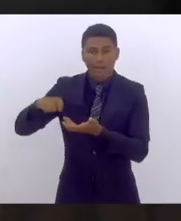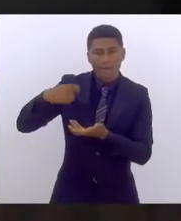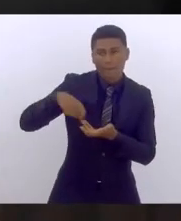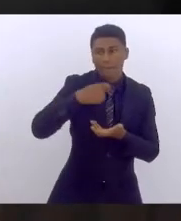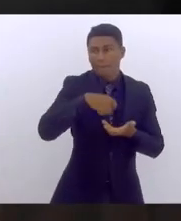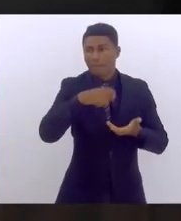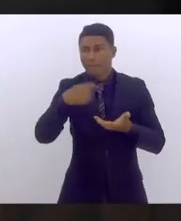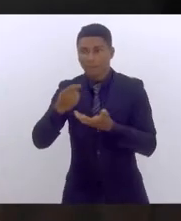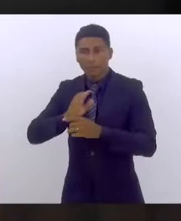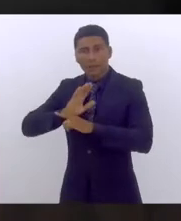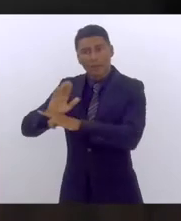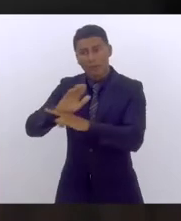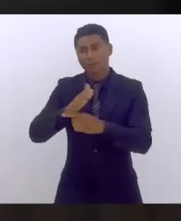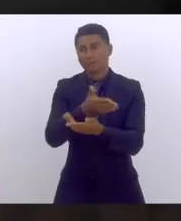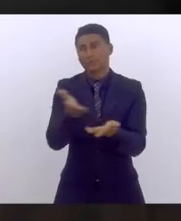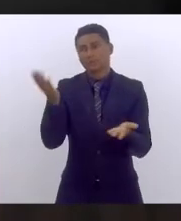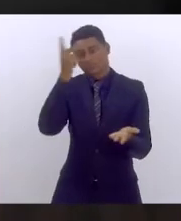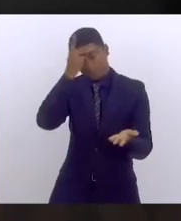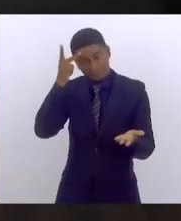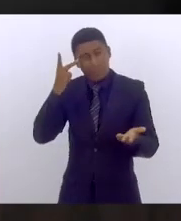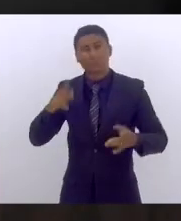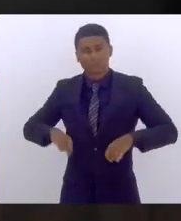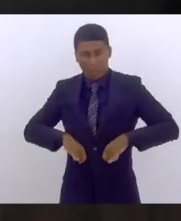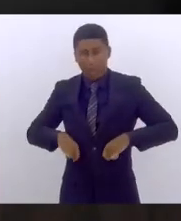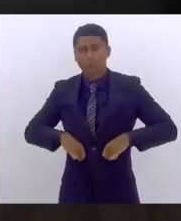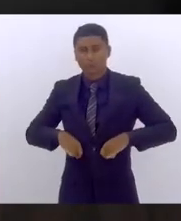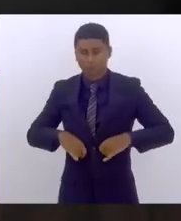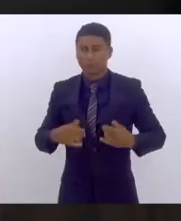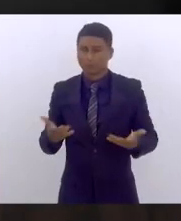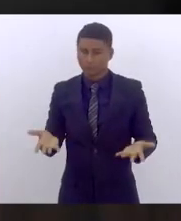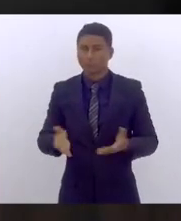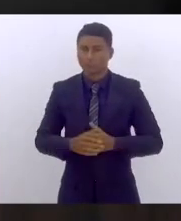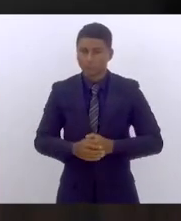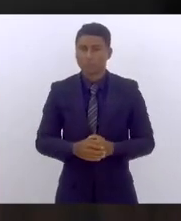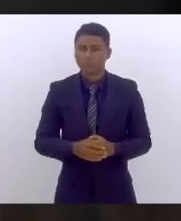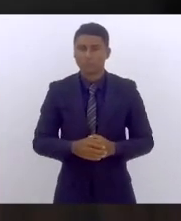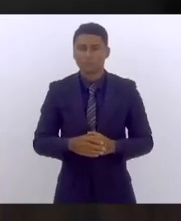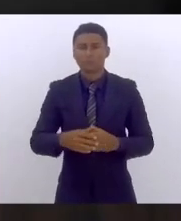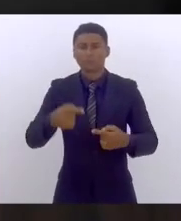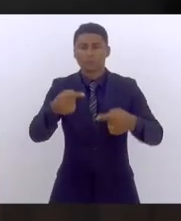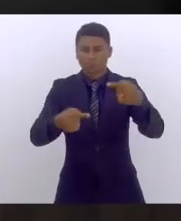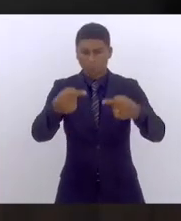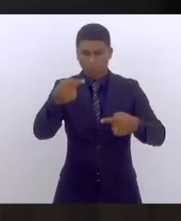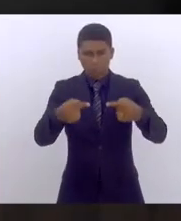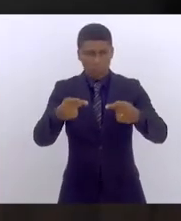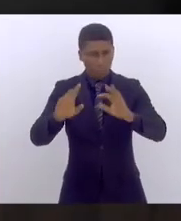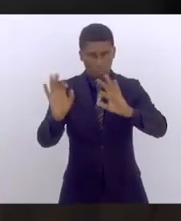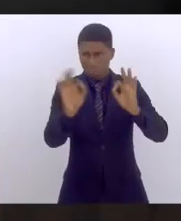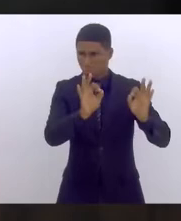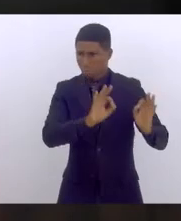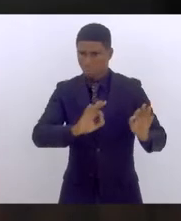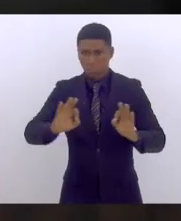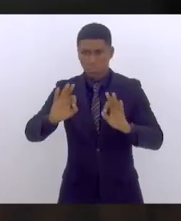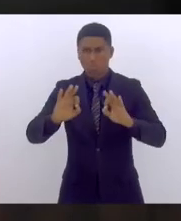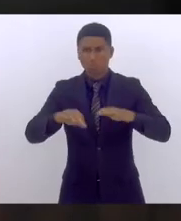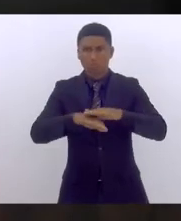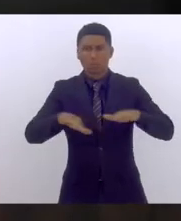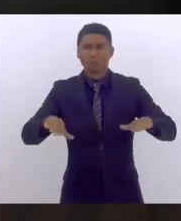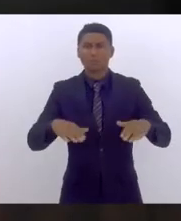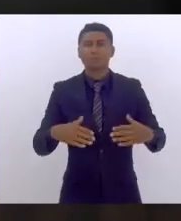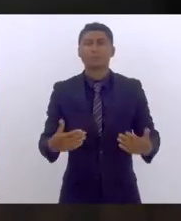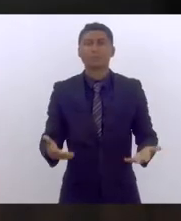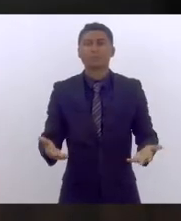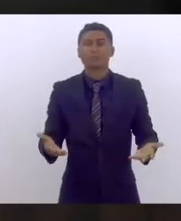população em estado de vulnerabilidade social e da outras providências. Em discussão. Não havendo quem queira discutir, encerrada a